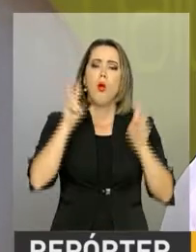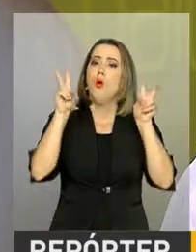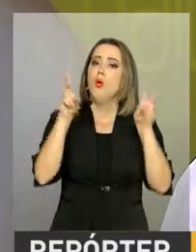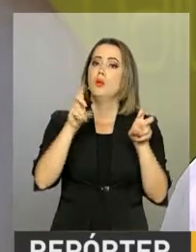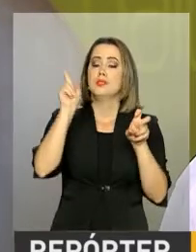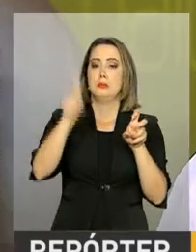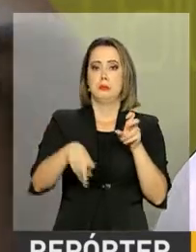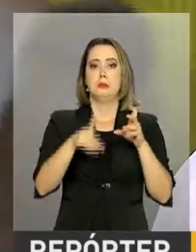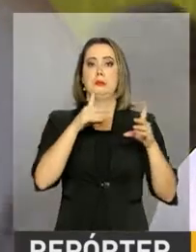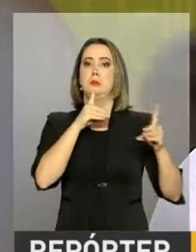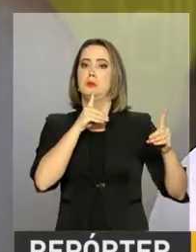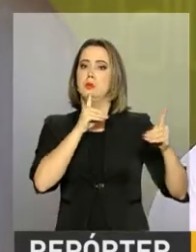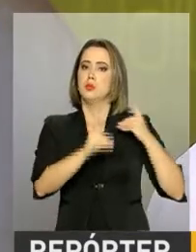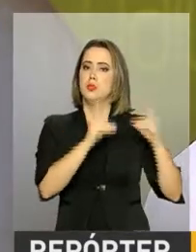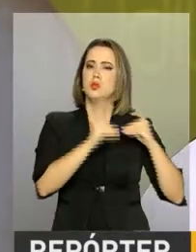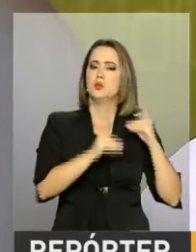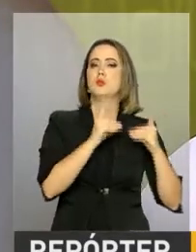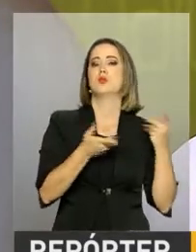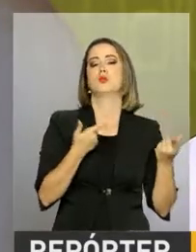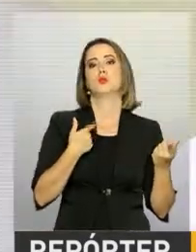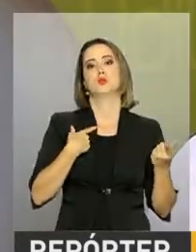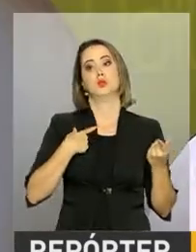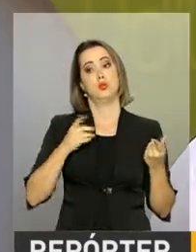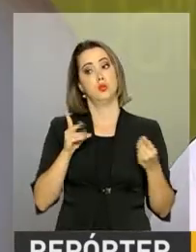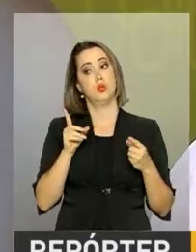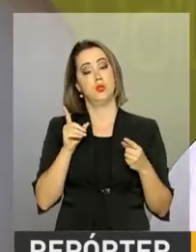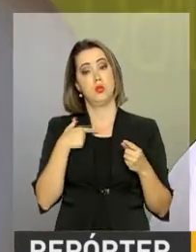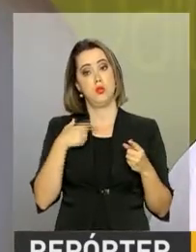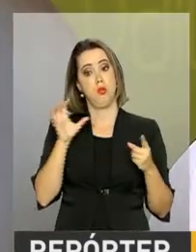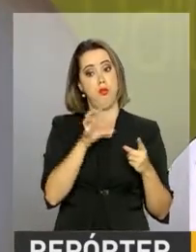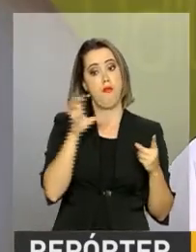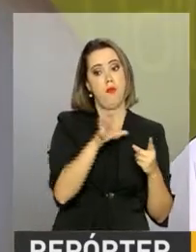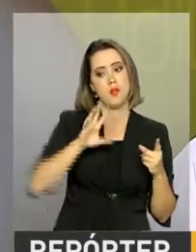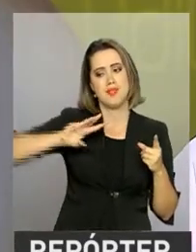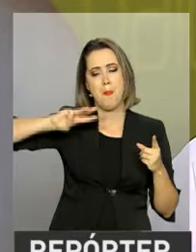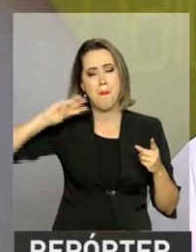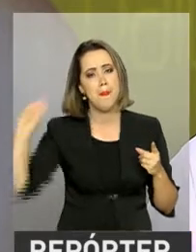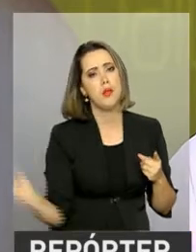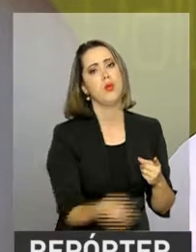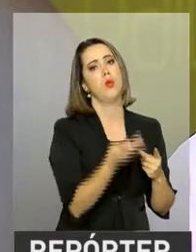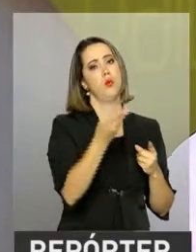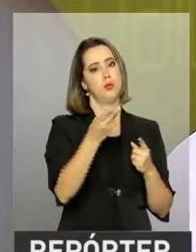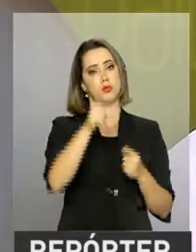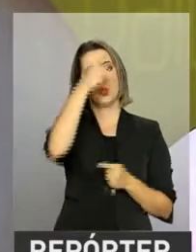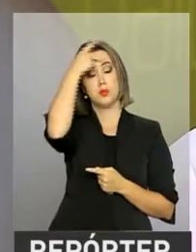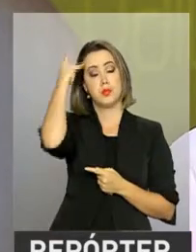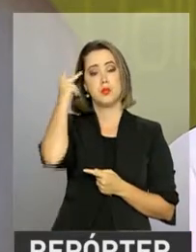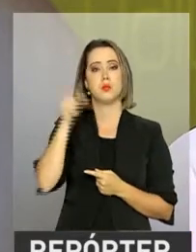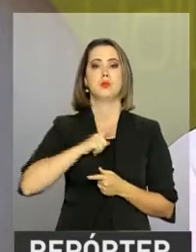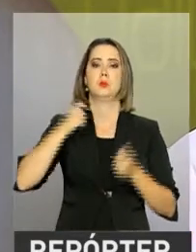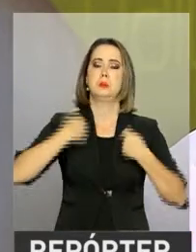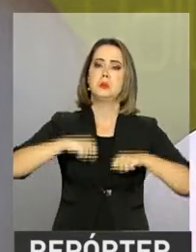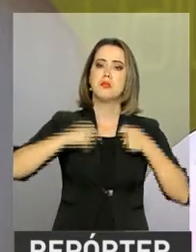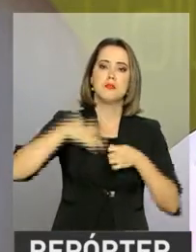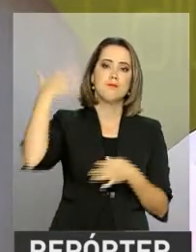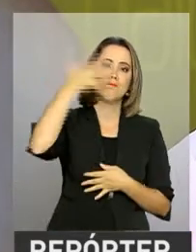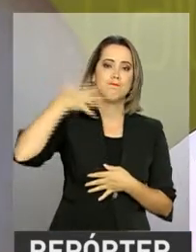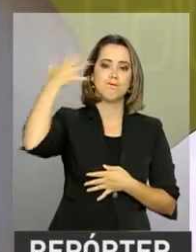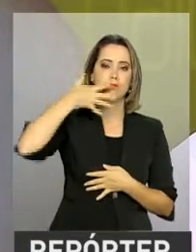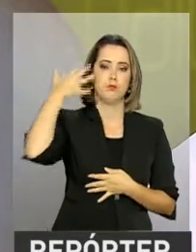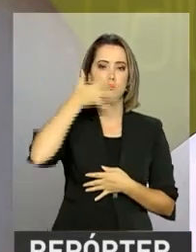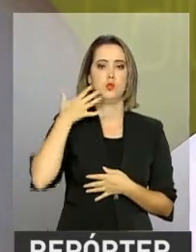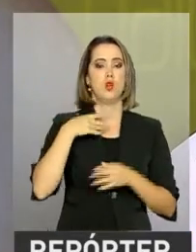as pessoas afeta milhões de pessoas a necessidade de que tenhamos muito esclarecimento tenhamos